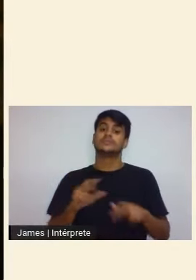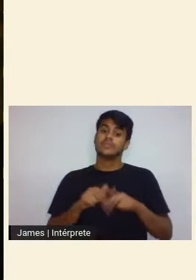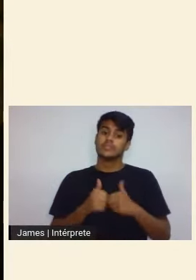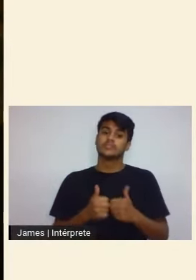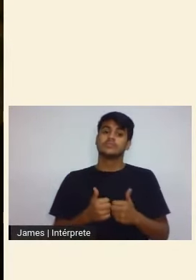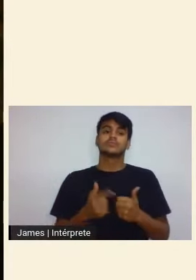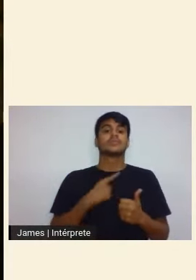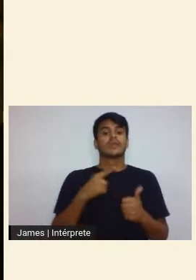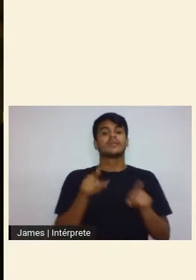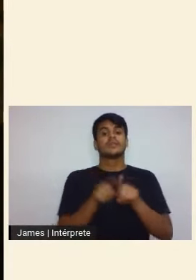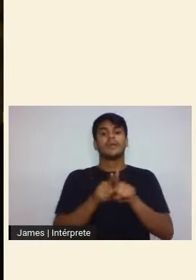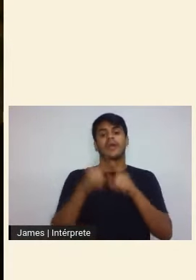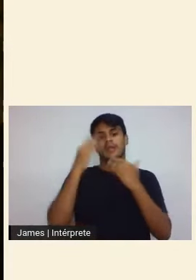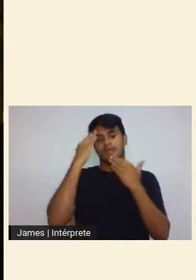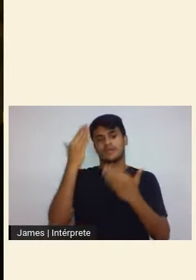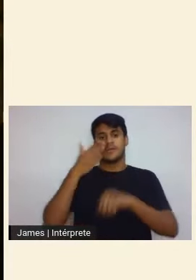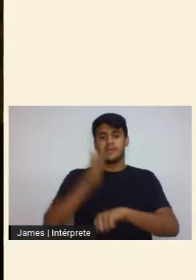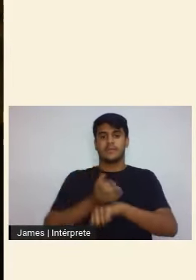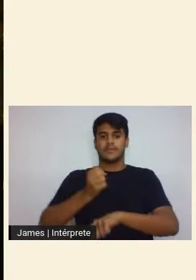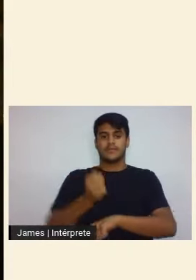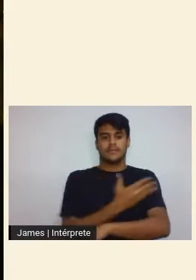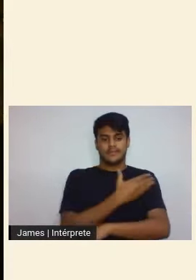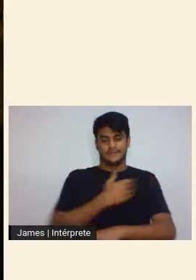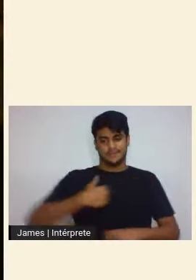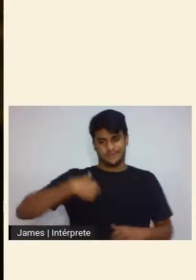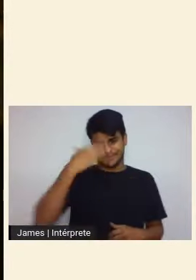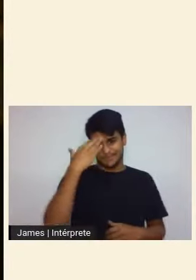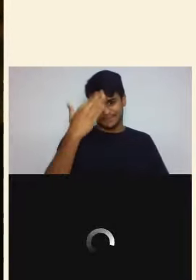nisso, gratos ao modernismo. Obrigado.